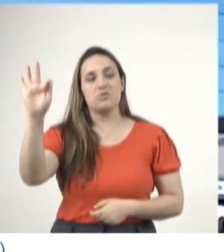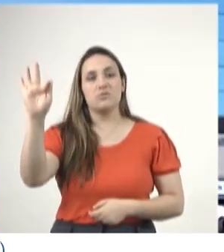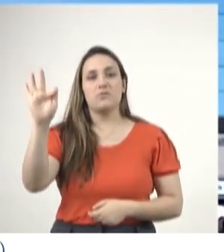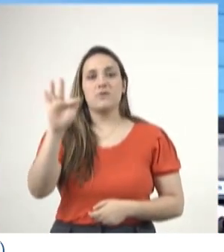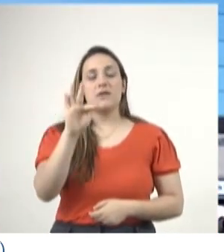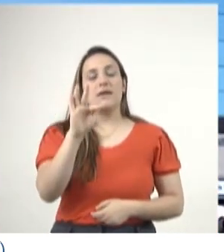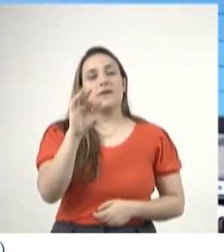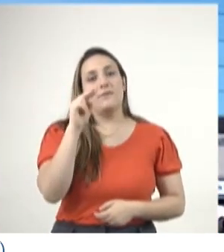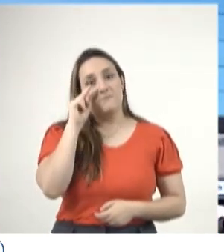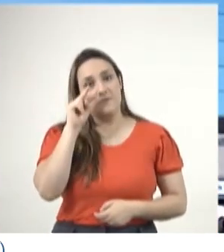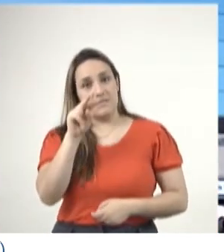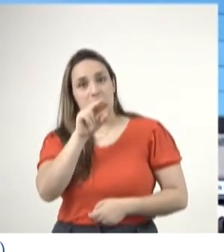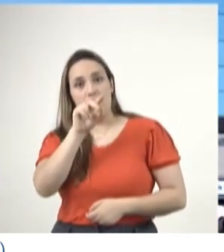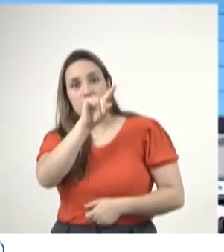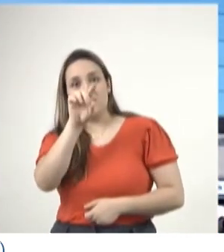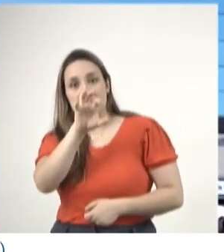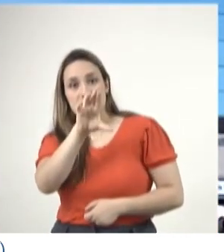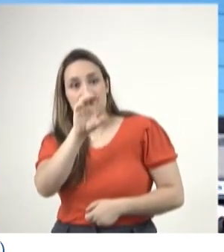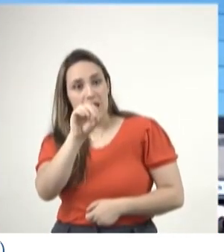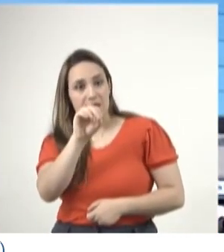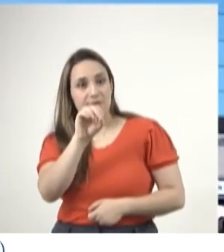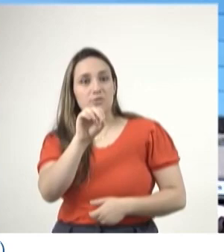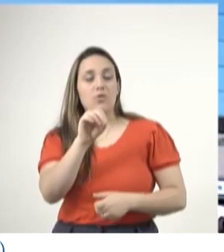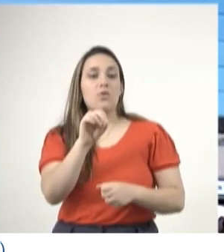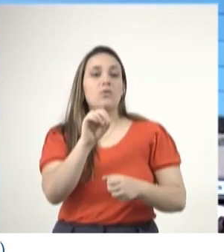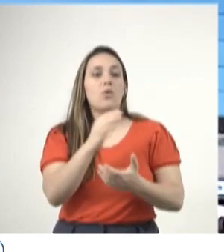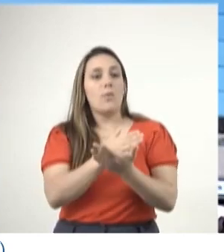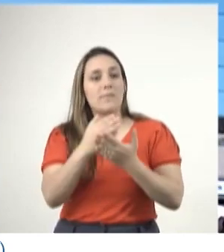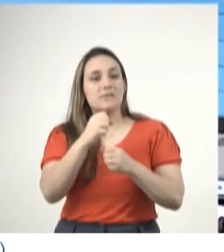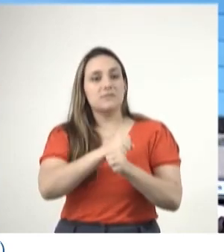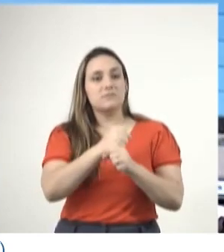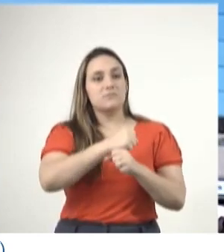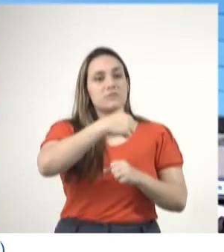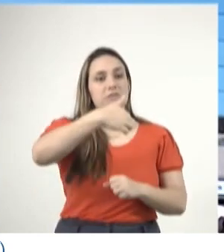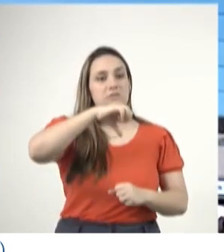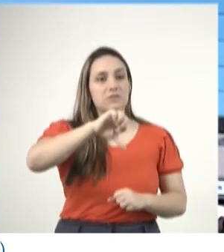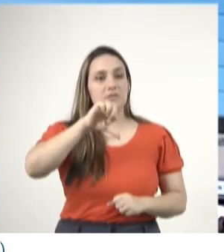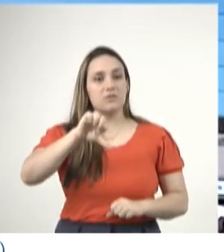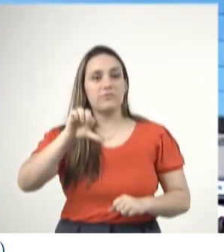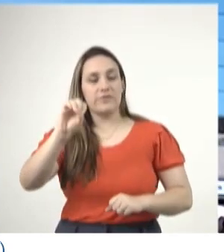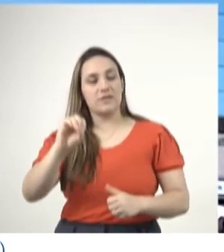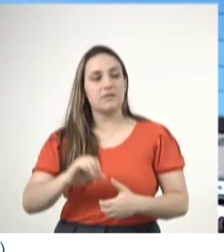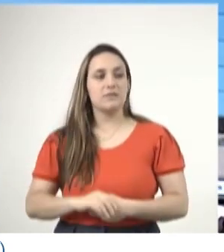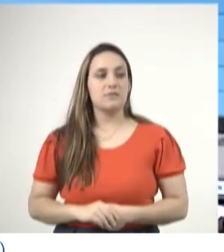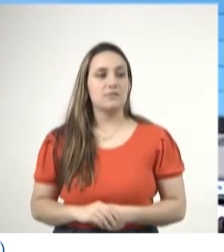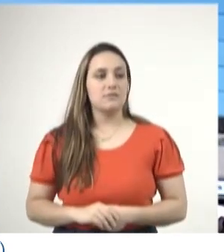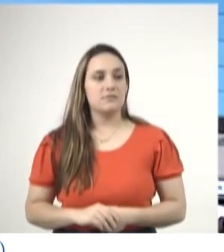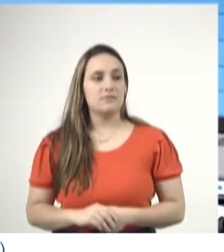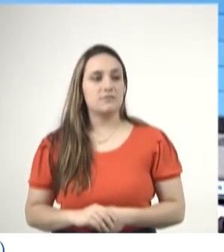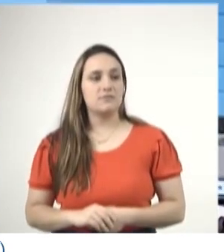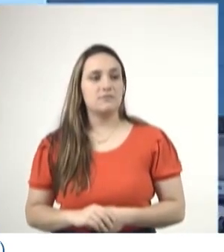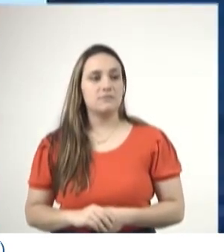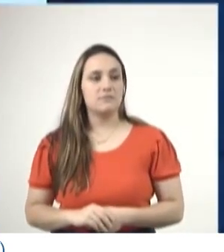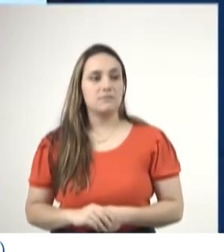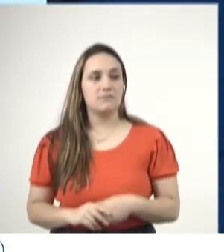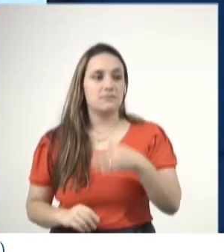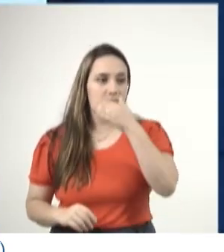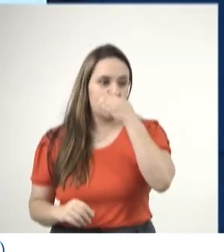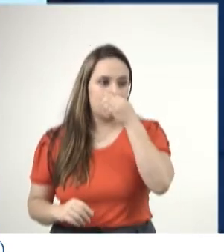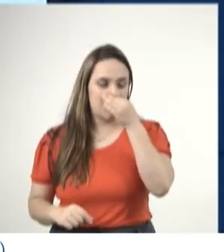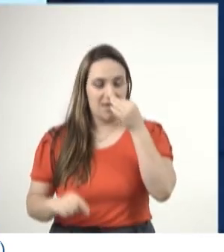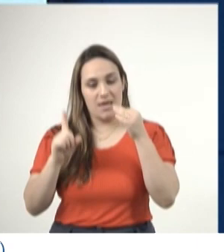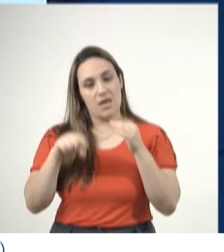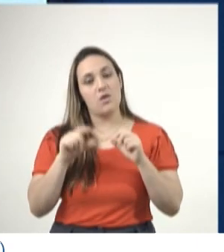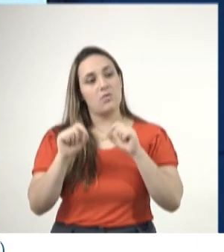90. Por isso, essa queda brusca. O que a Visão Zero diz? Que as pessoas não devem morrer no trânsito, porque